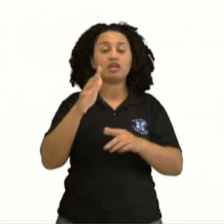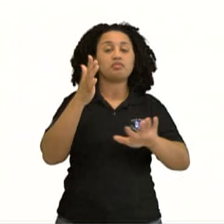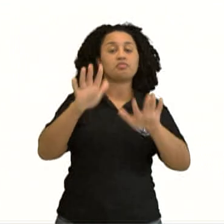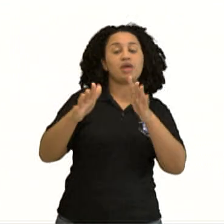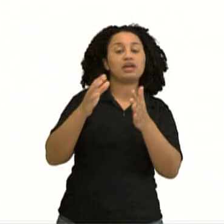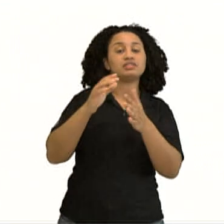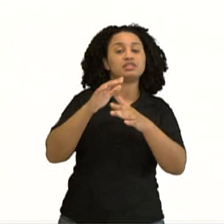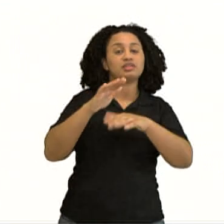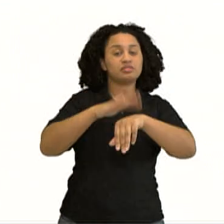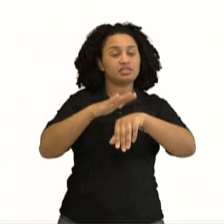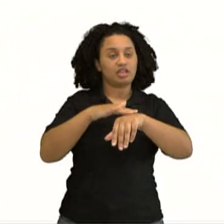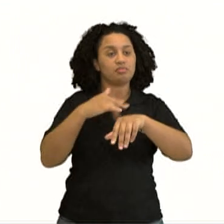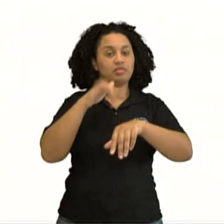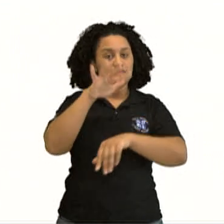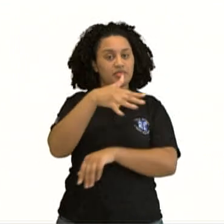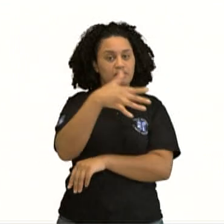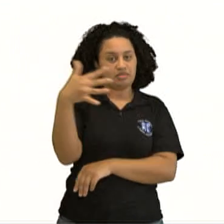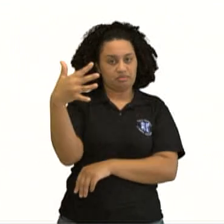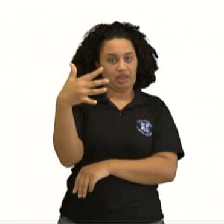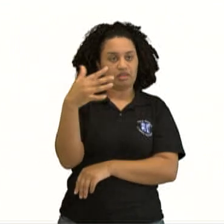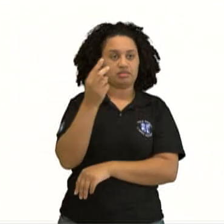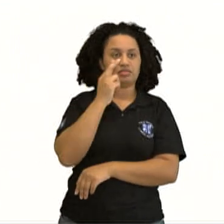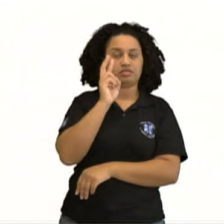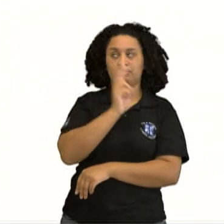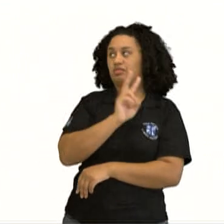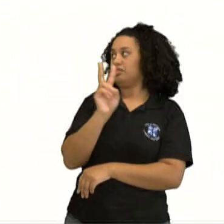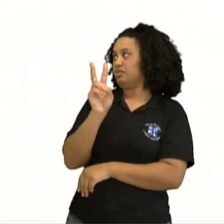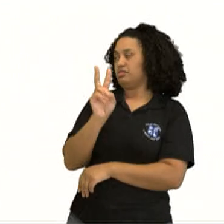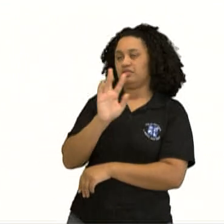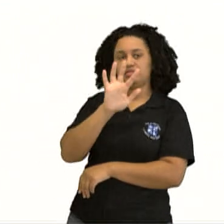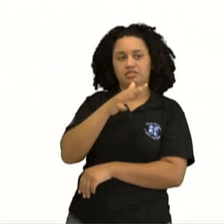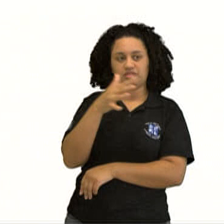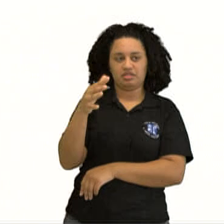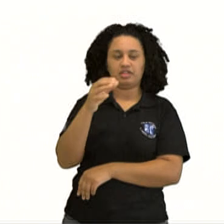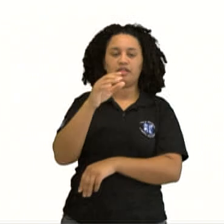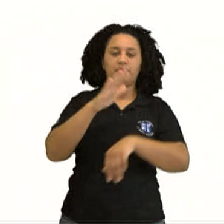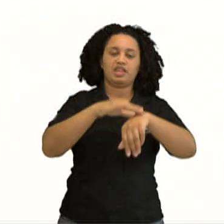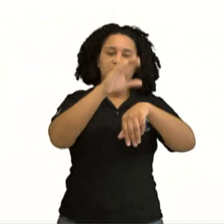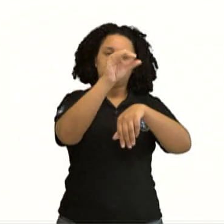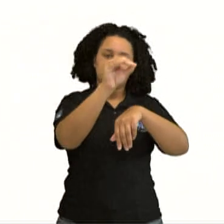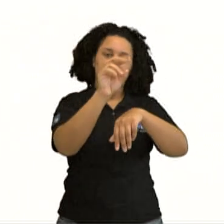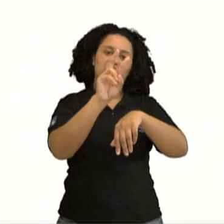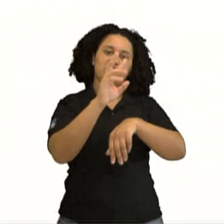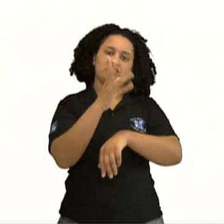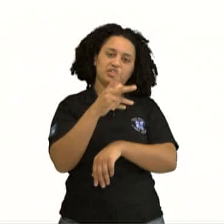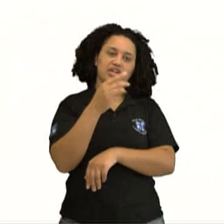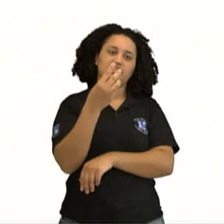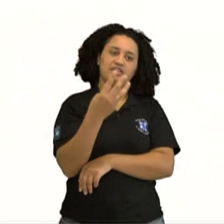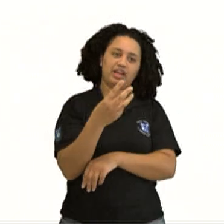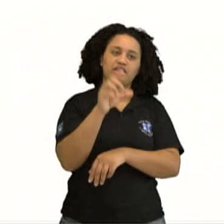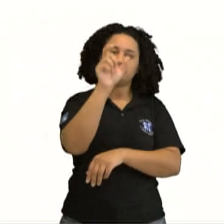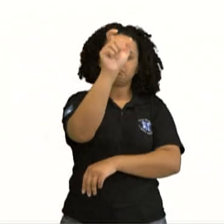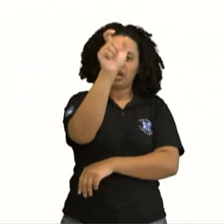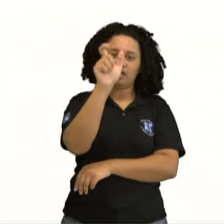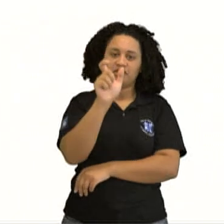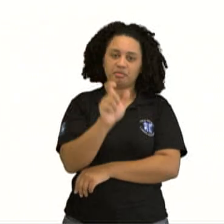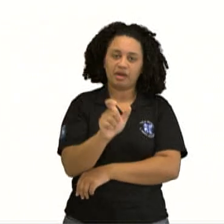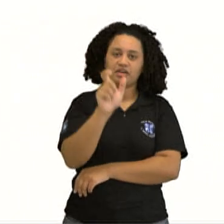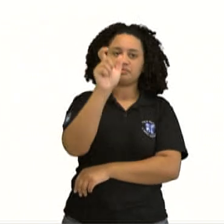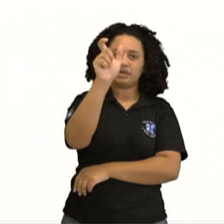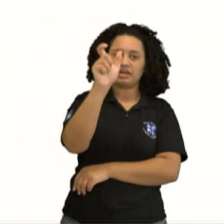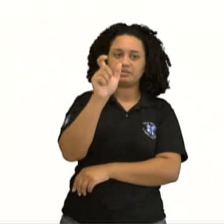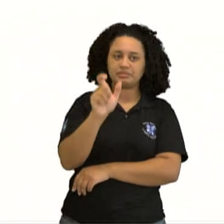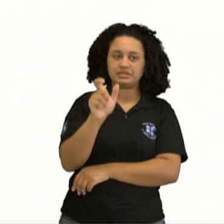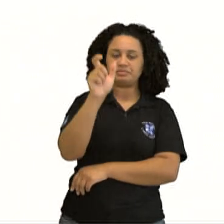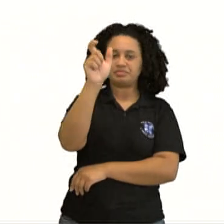conforme a tabela. Então, você tem o tempo 0 com a velocidade de 3, o tempo 1 com a velocidade de 5, o tempo